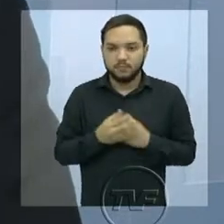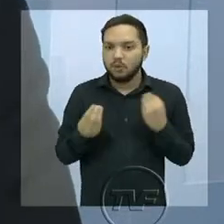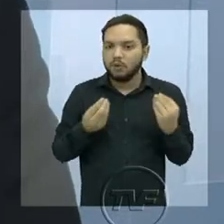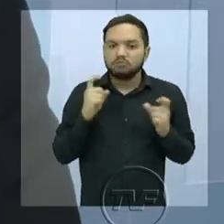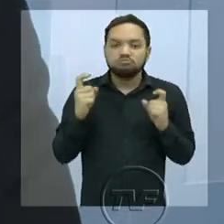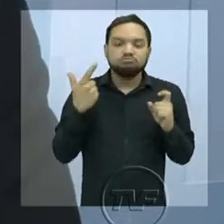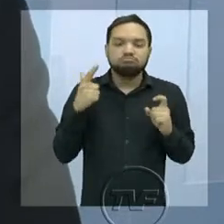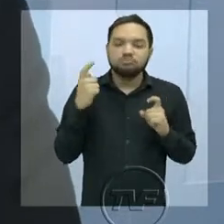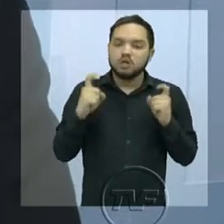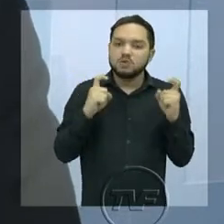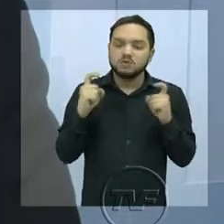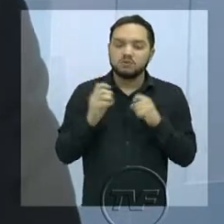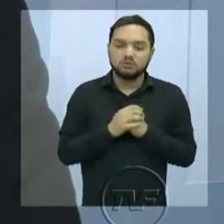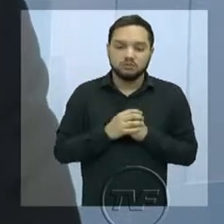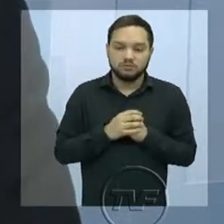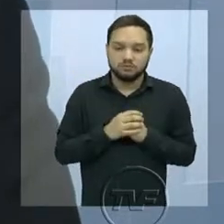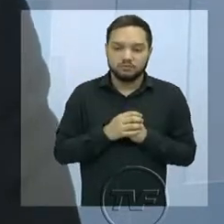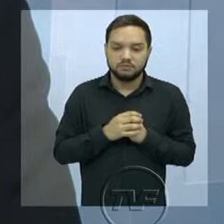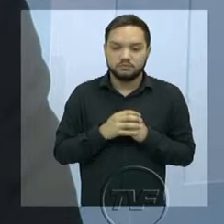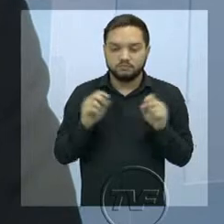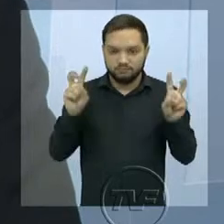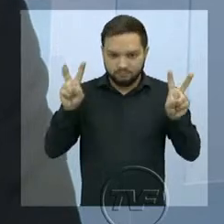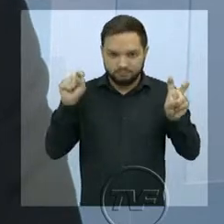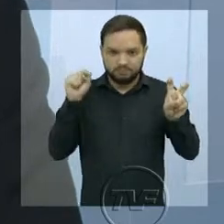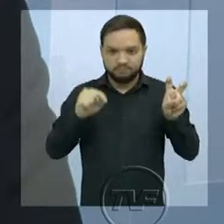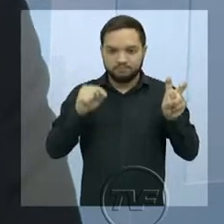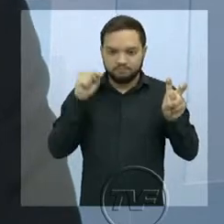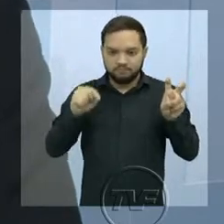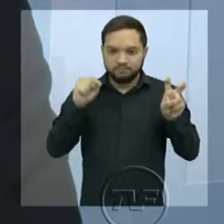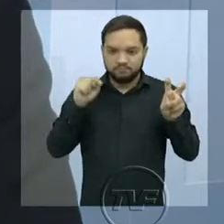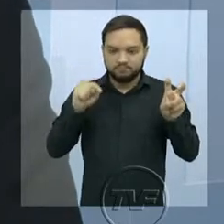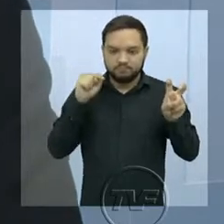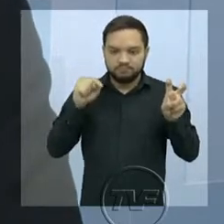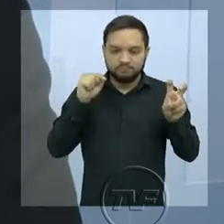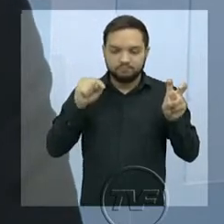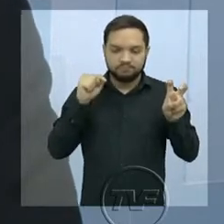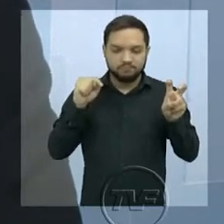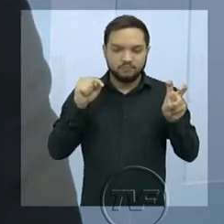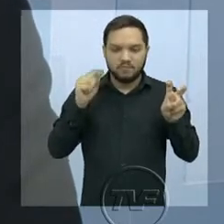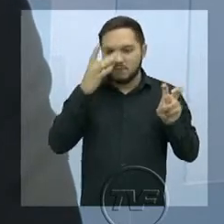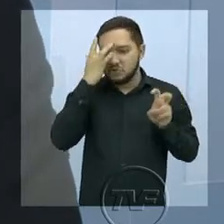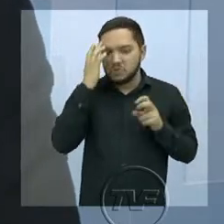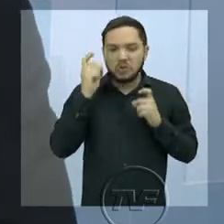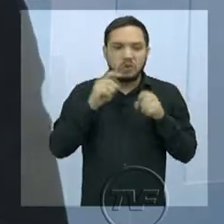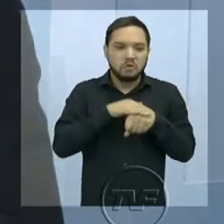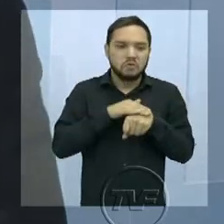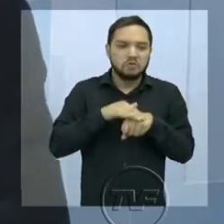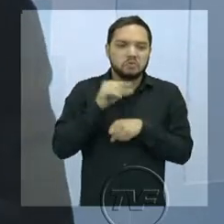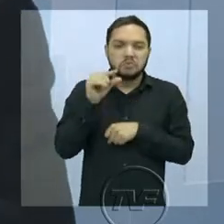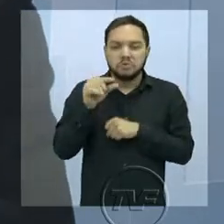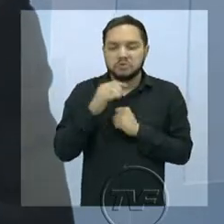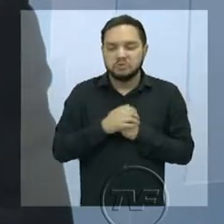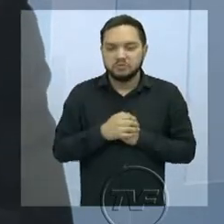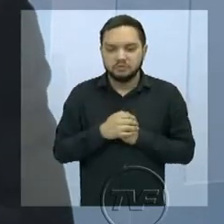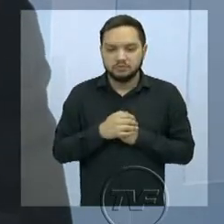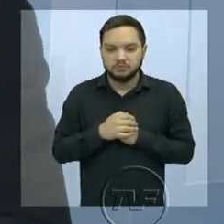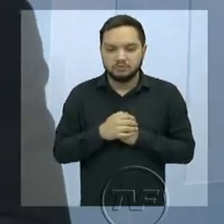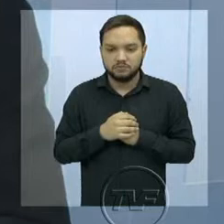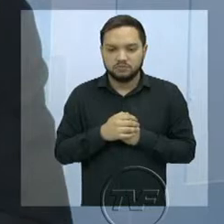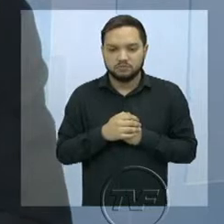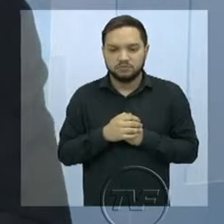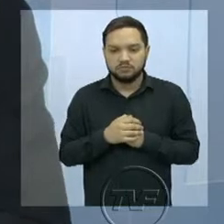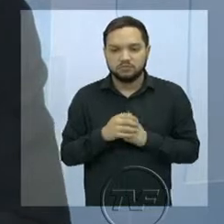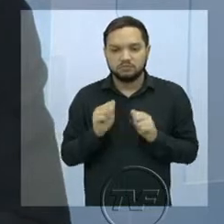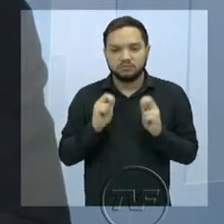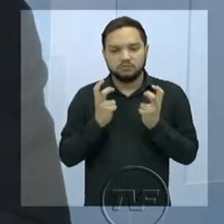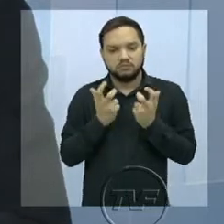E, na minha avaliação, é um dos temas muito pouco comentado, tanto a nível de